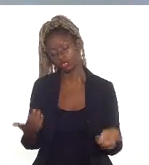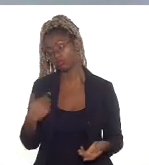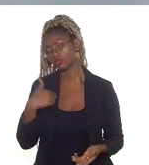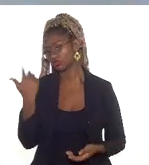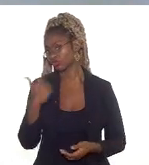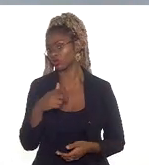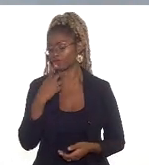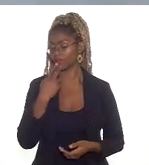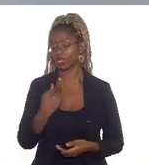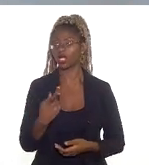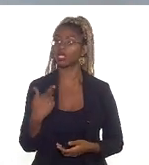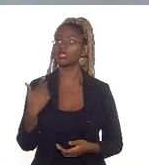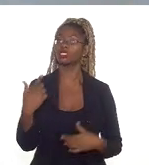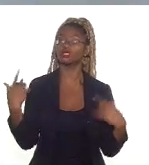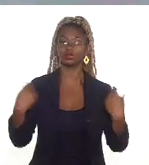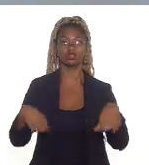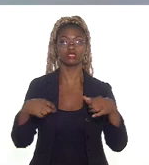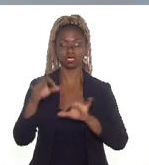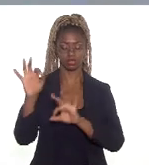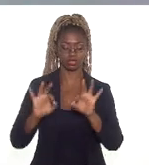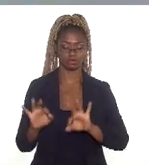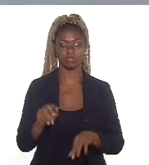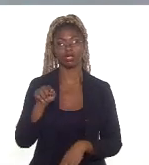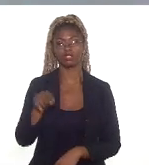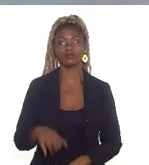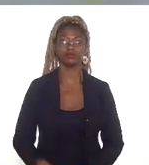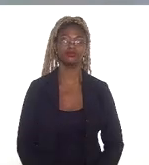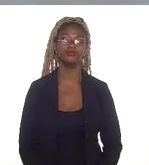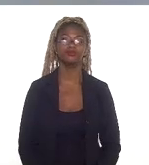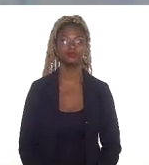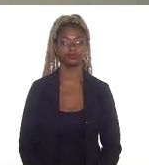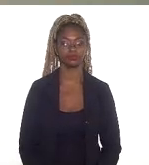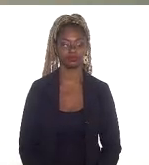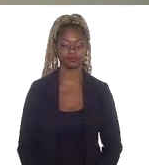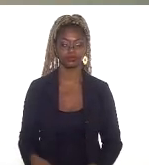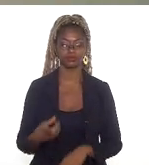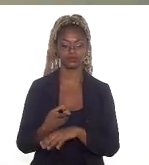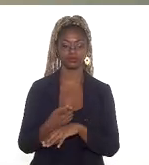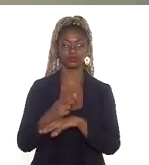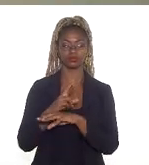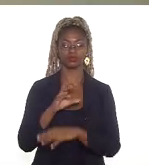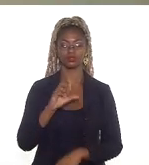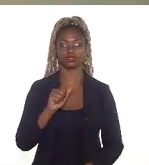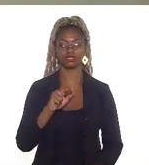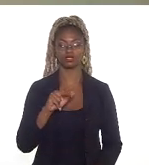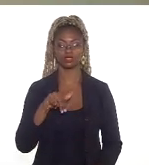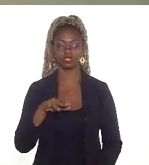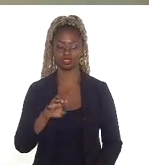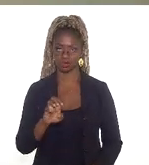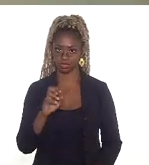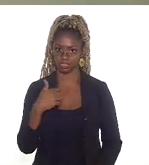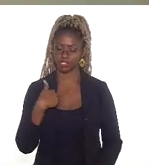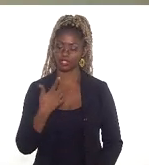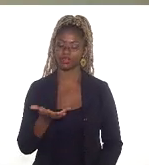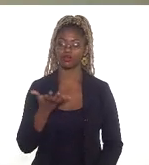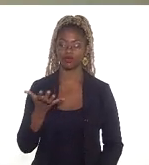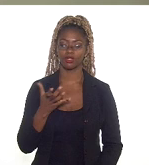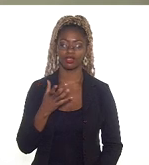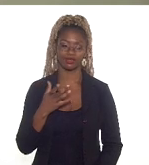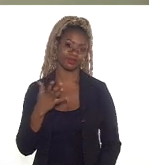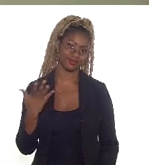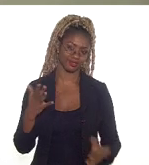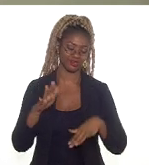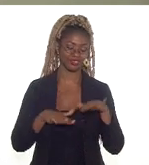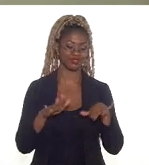uma vez na necessidade desse plano. Doutora Karine, eu gostaria que um dia a